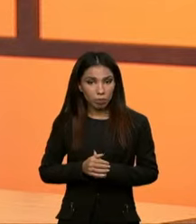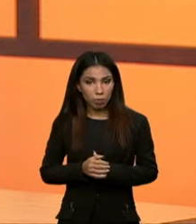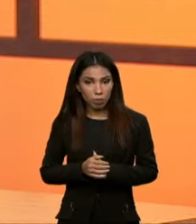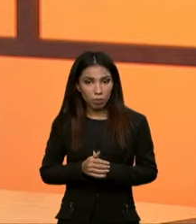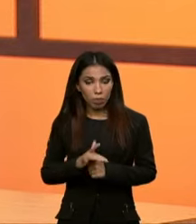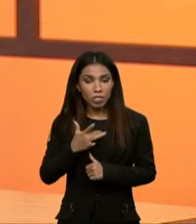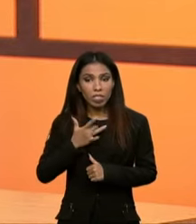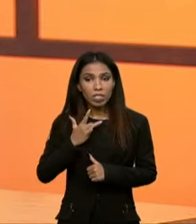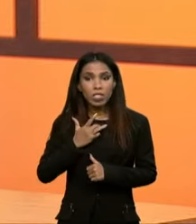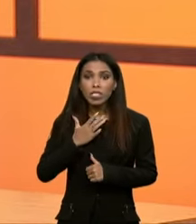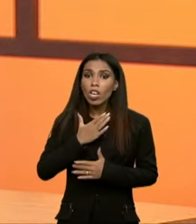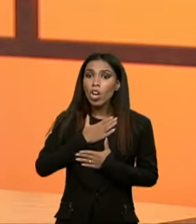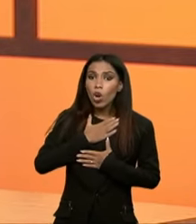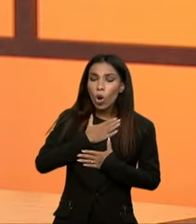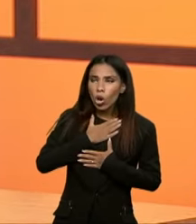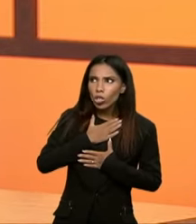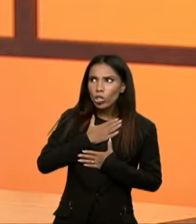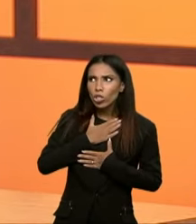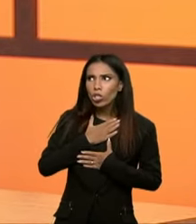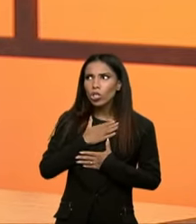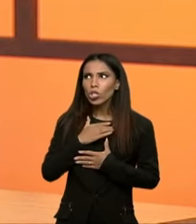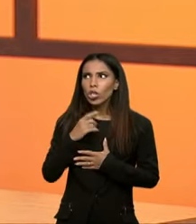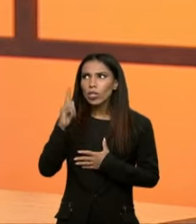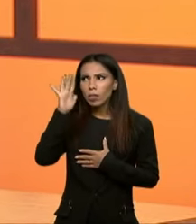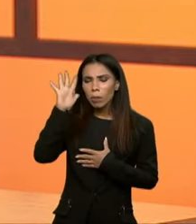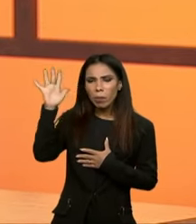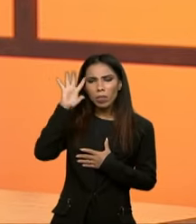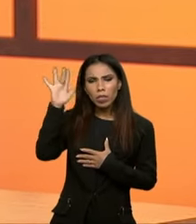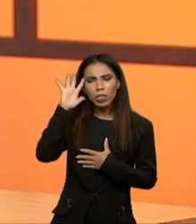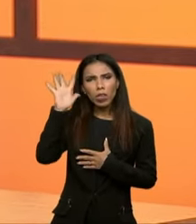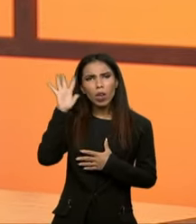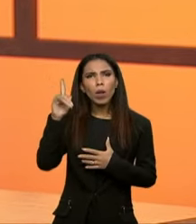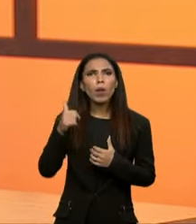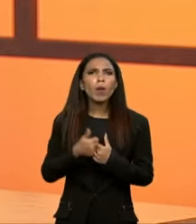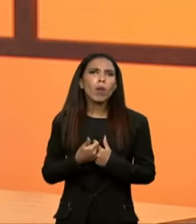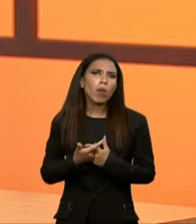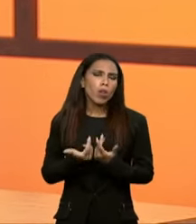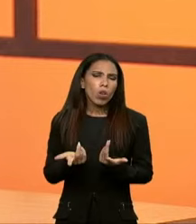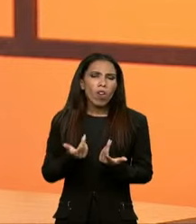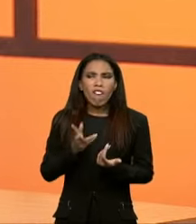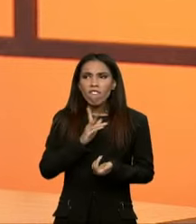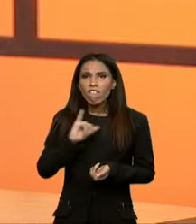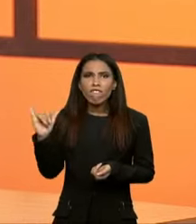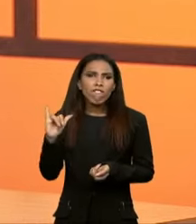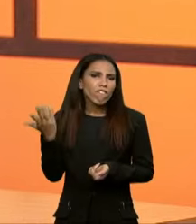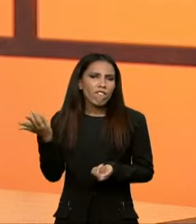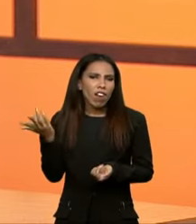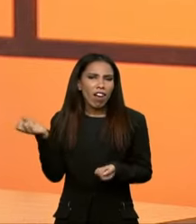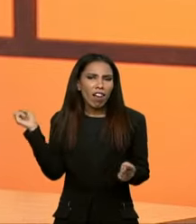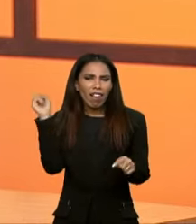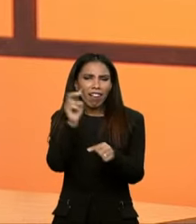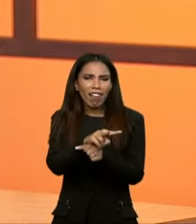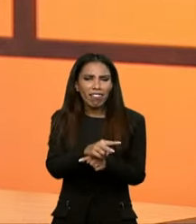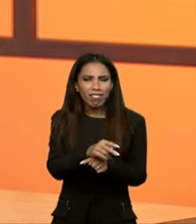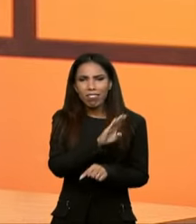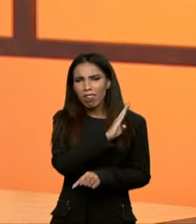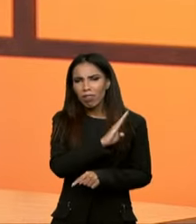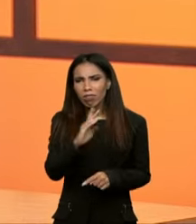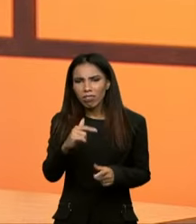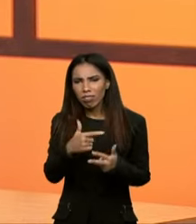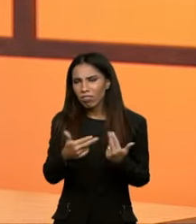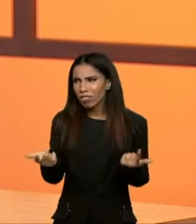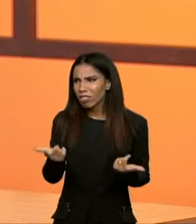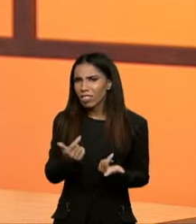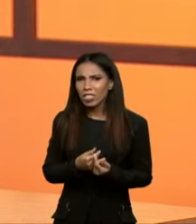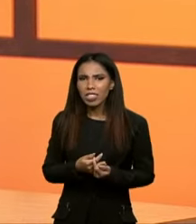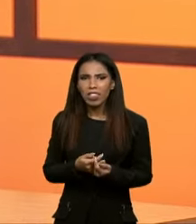pergunta gostosa de pensar sobre, né? Difícil. Fico pensando nessa galera que vai fazer parte de reality show, sabe? Sei. Vai pra lá e aí eles não fazem mais o